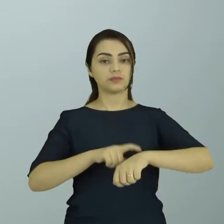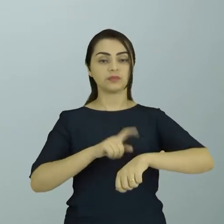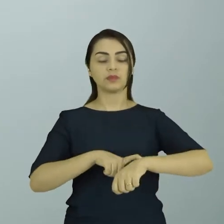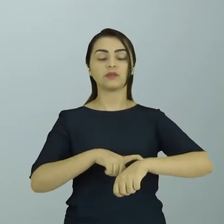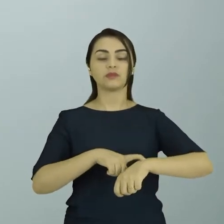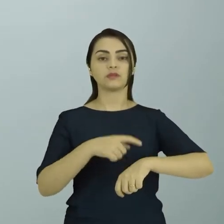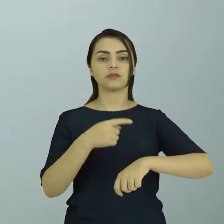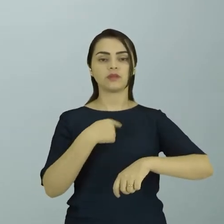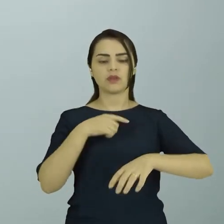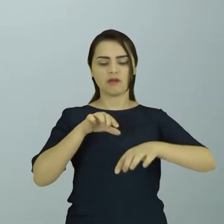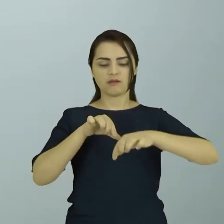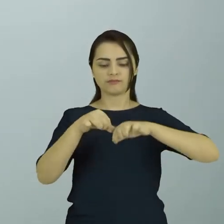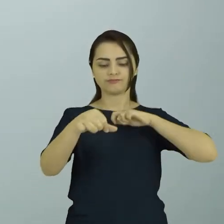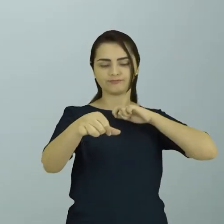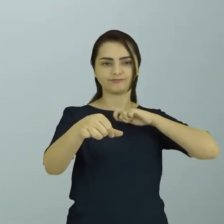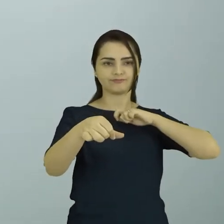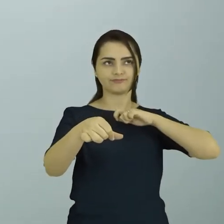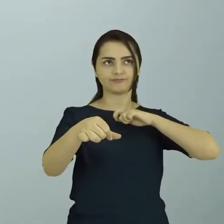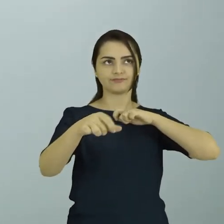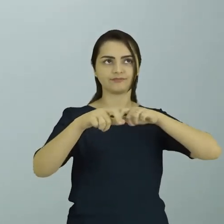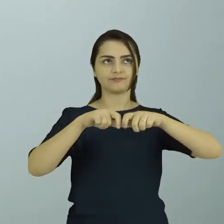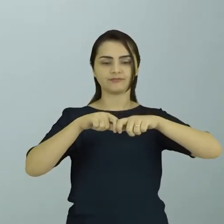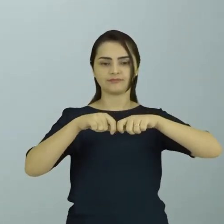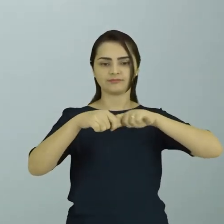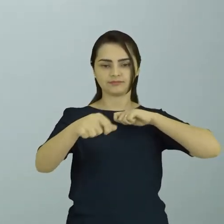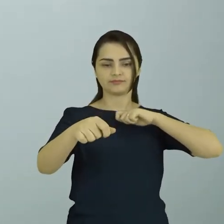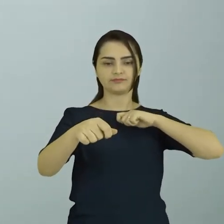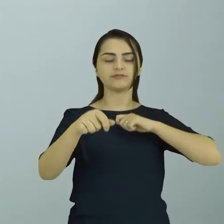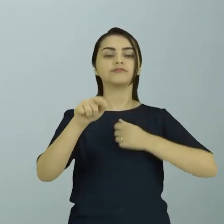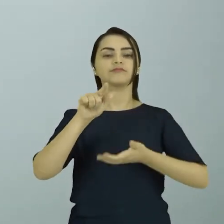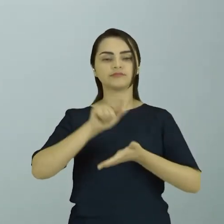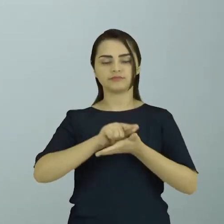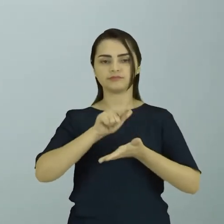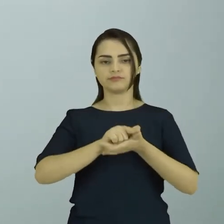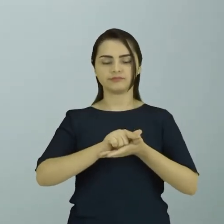eu rasgo esse papel,